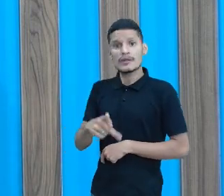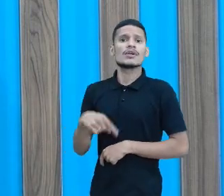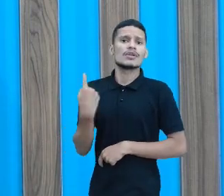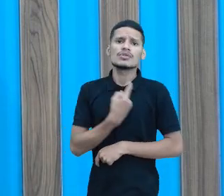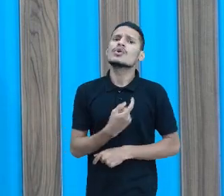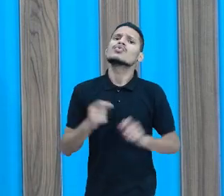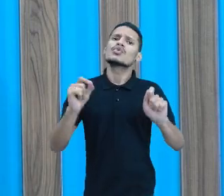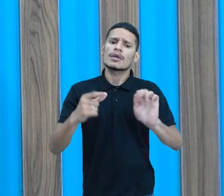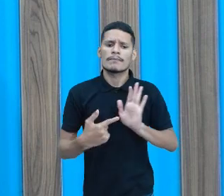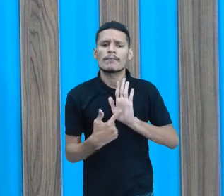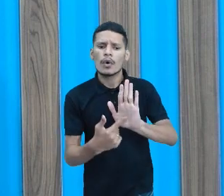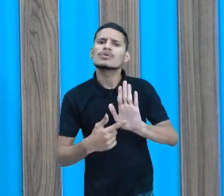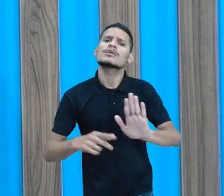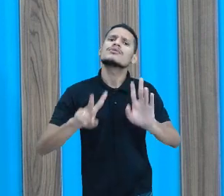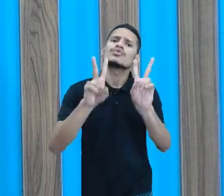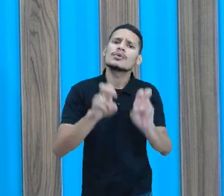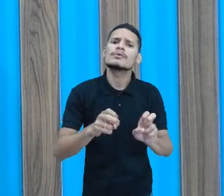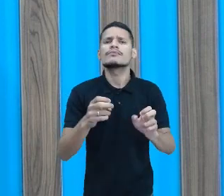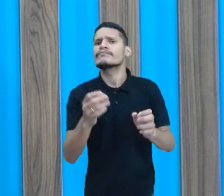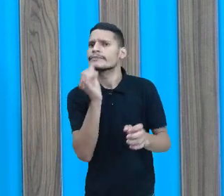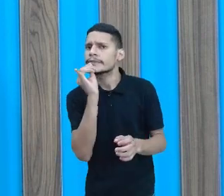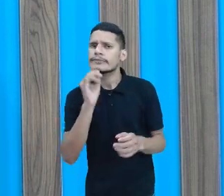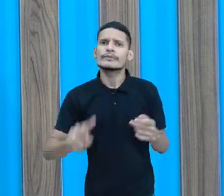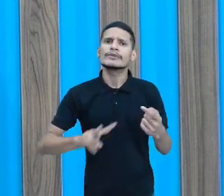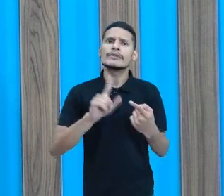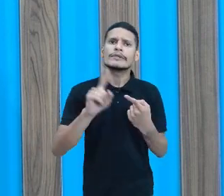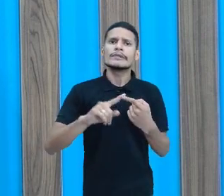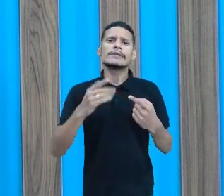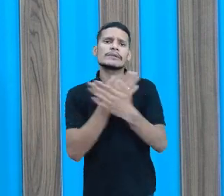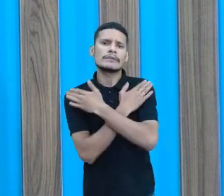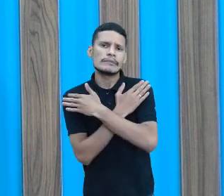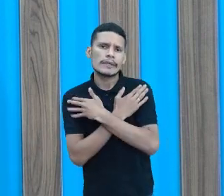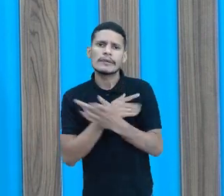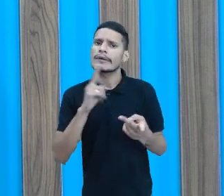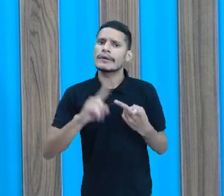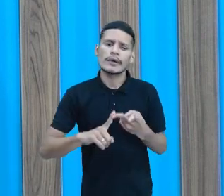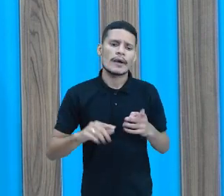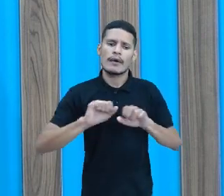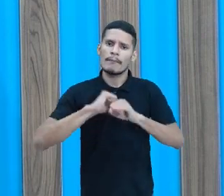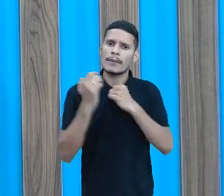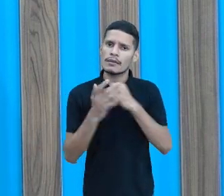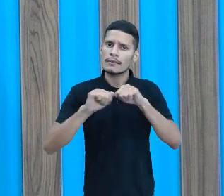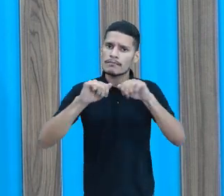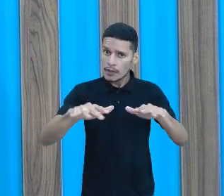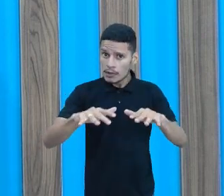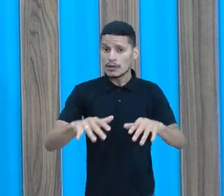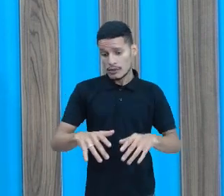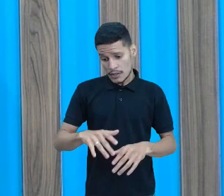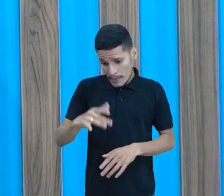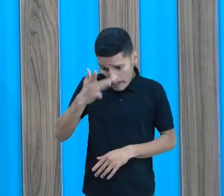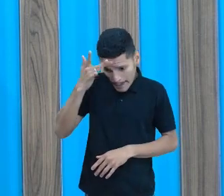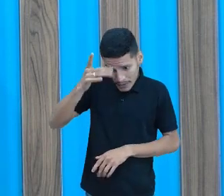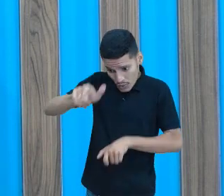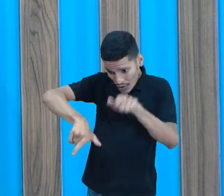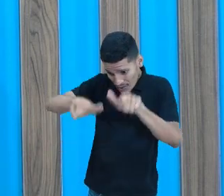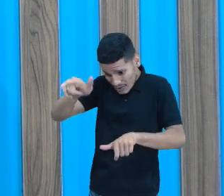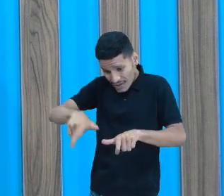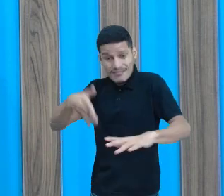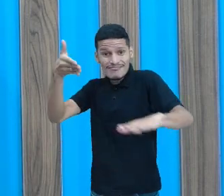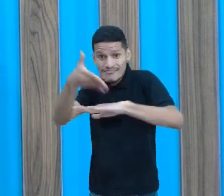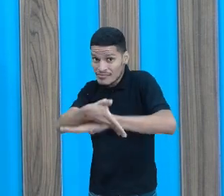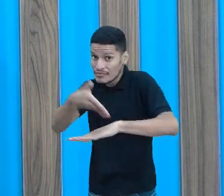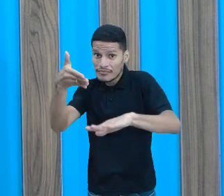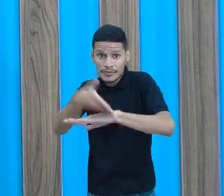gente tem levantado aqui. O aumento do desemprego, a própria pandemia, tem feito com que mais pessoas tenham